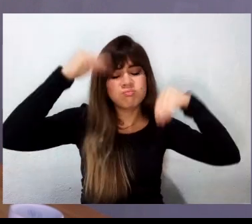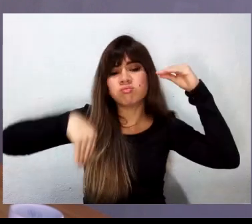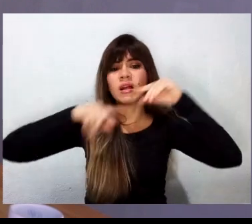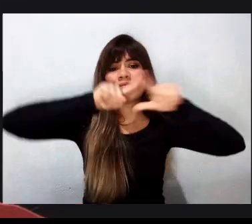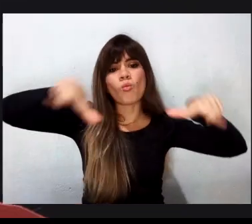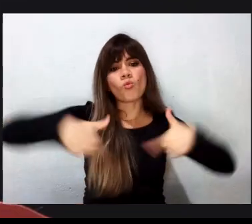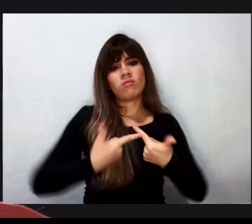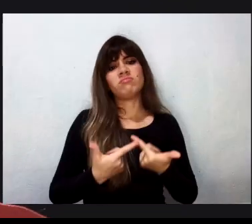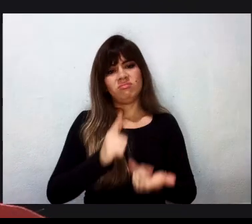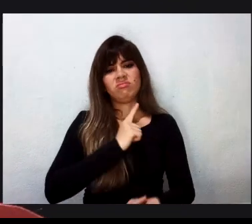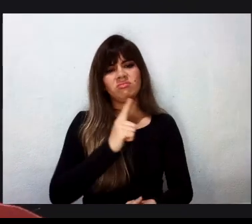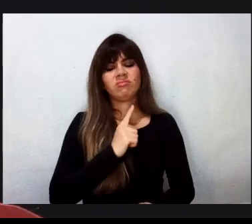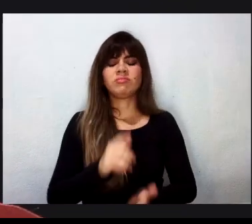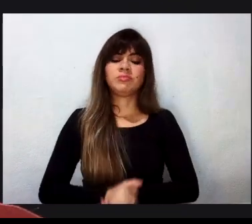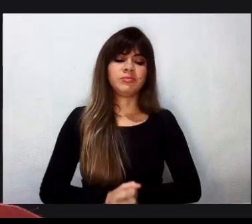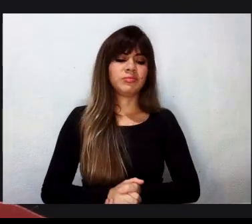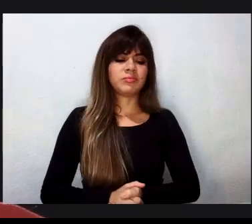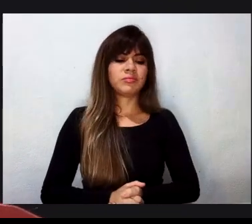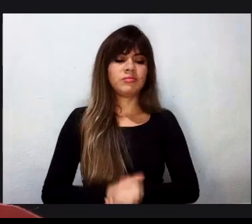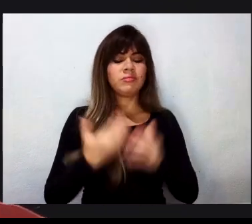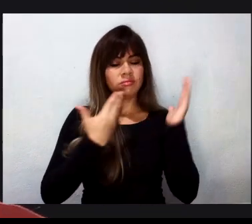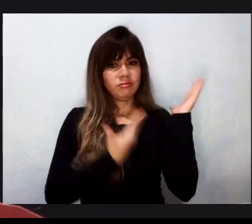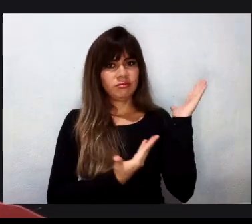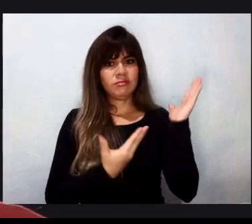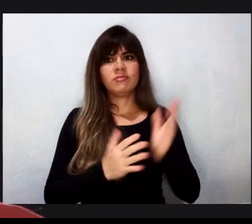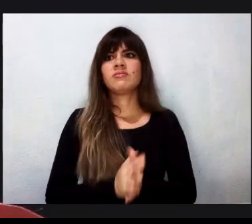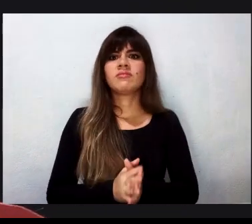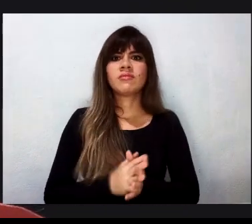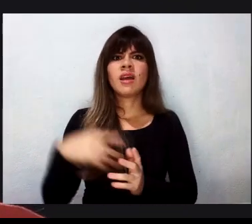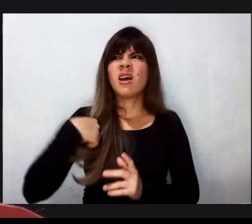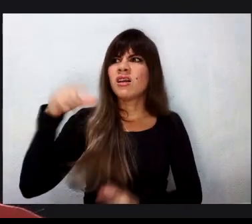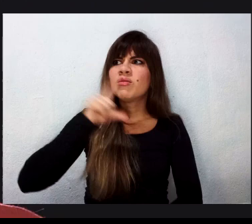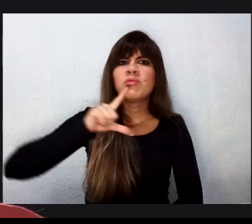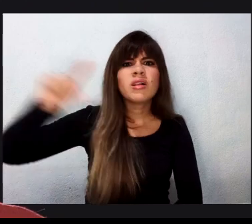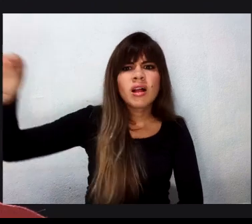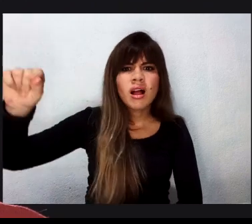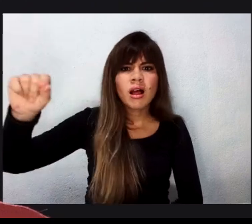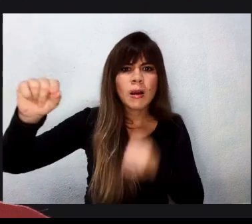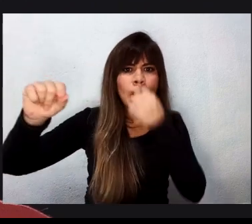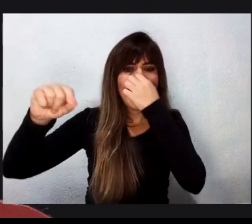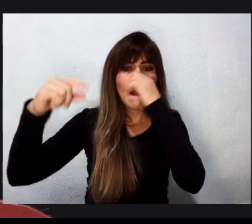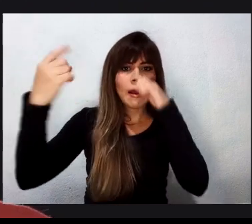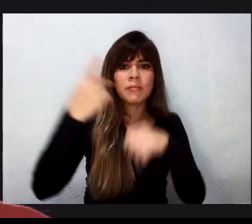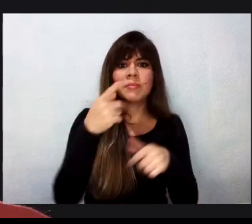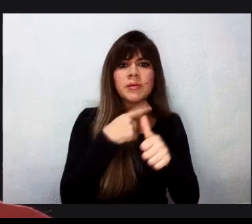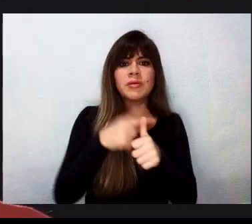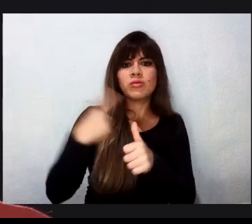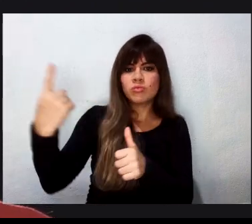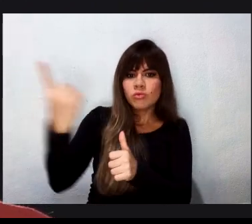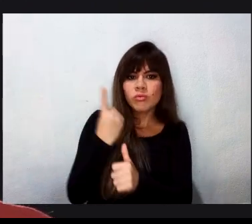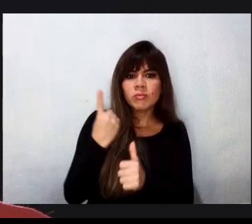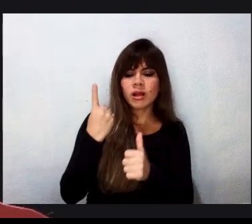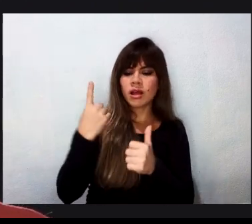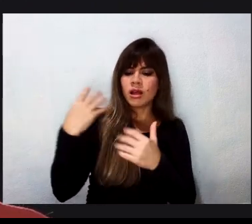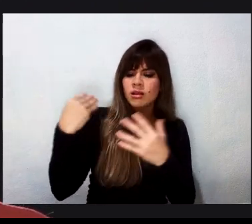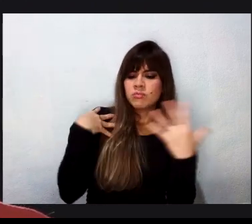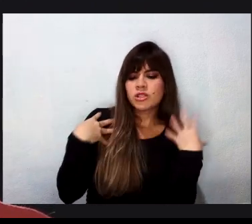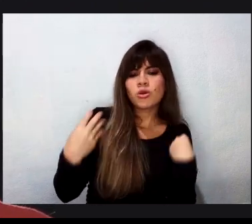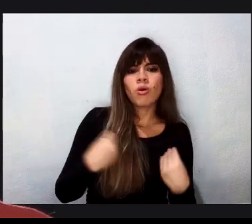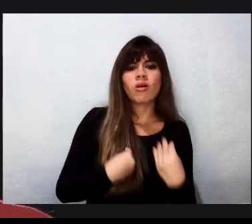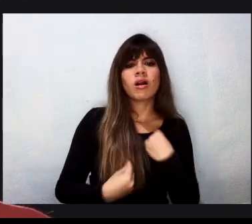ali. Antes dele ir embora, eu pensei que ele ia fazer o que sempre fez comigo, que era chegar perto, me